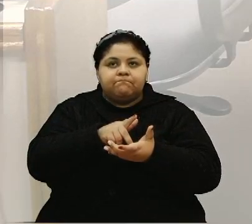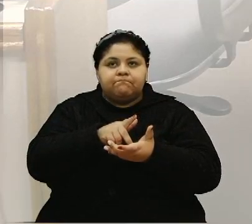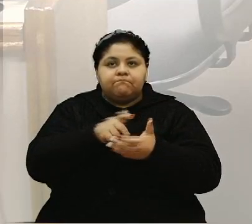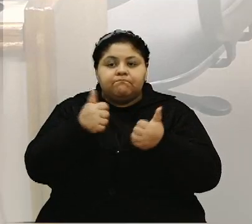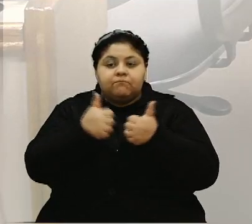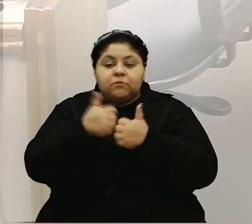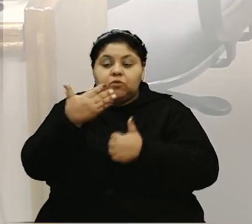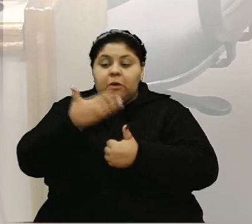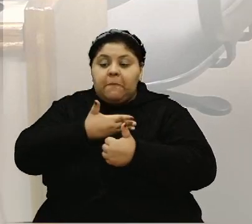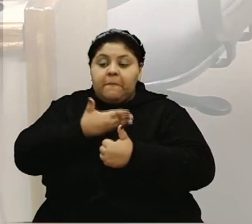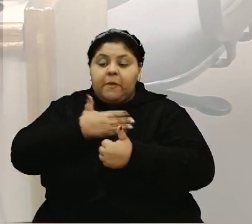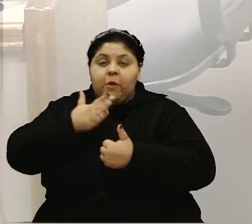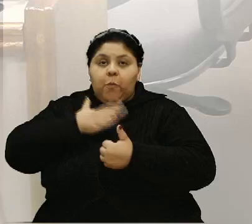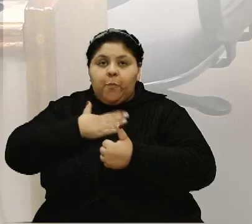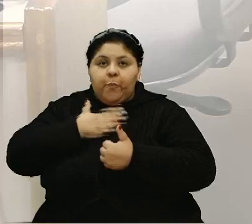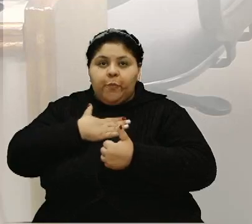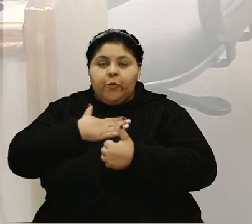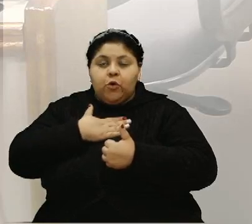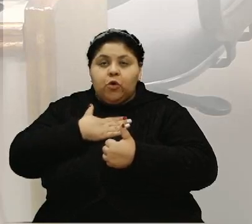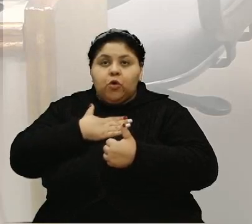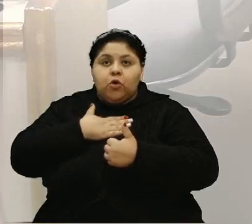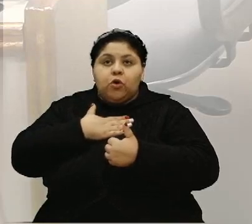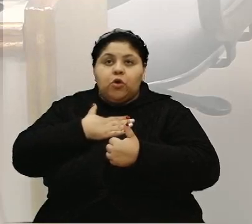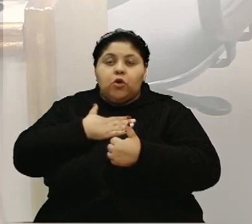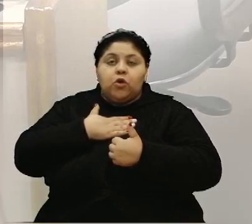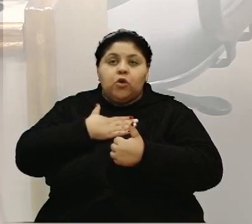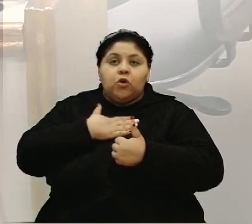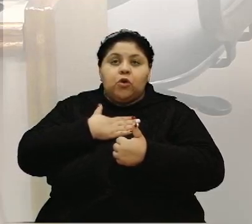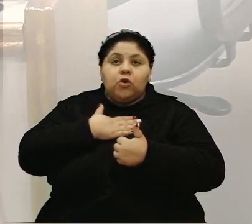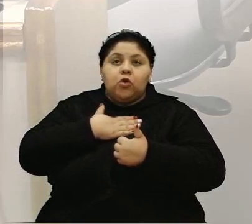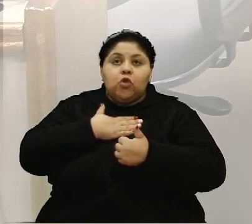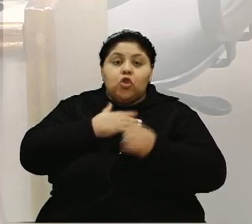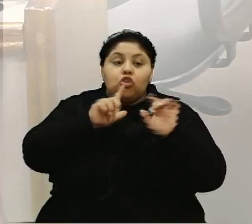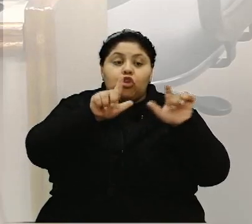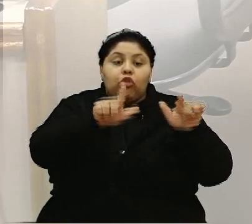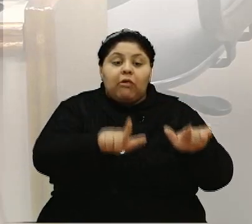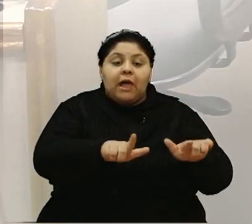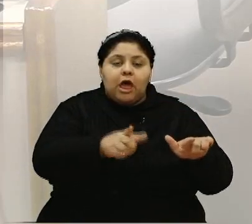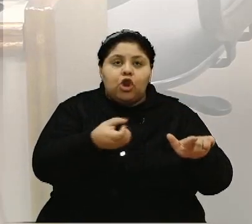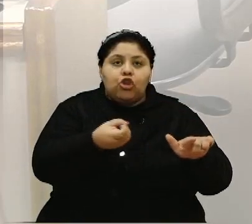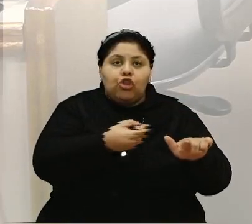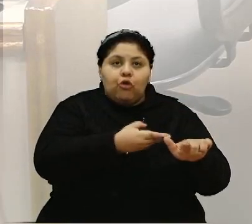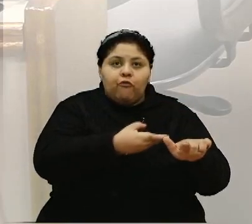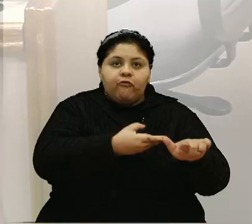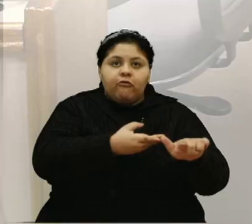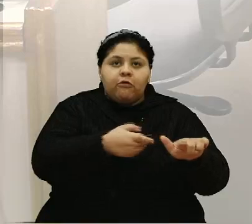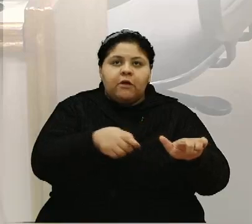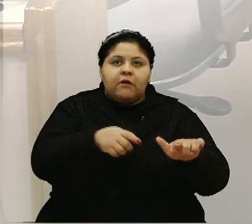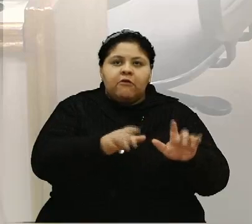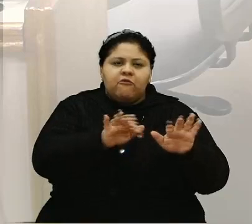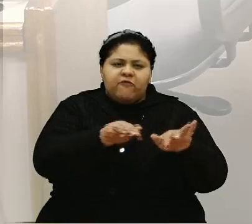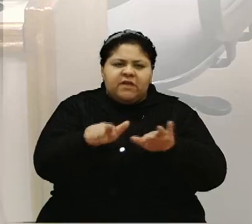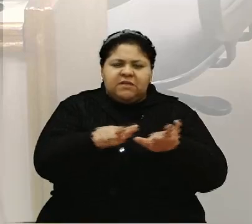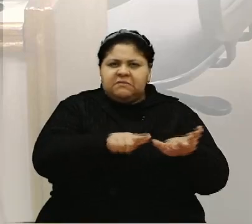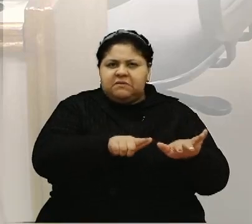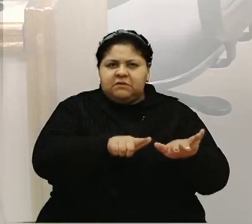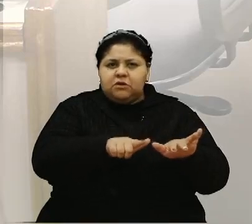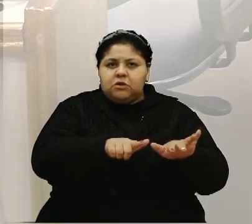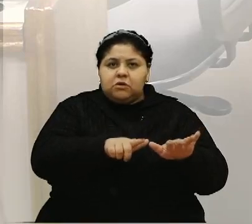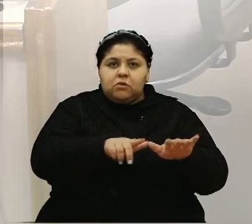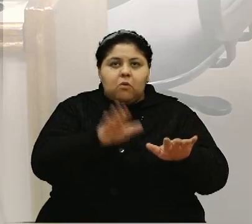amigo meu, está surgindo uma possibilidade de um espaço que a gente deve, até o final de semana, ir